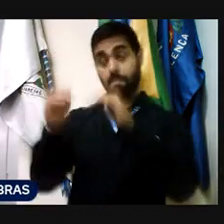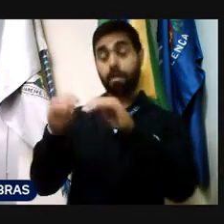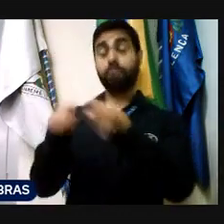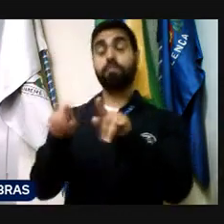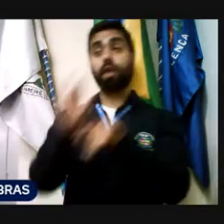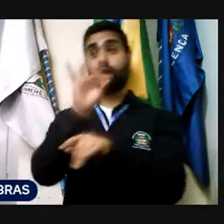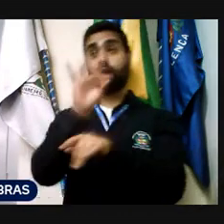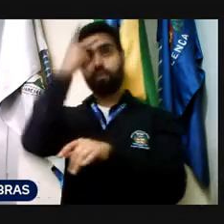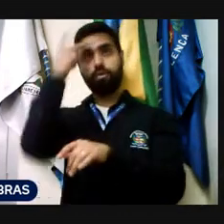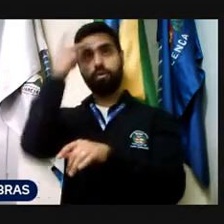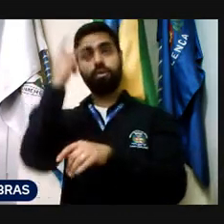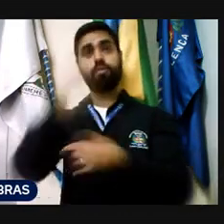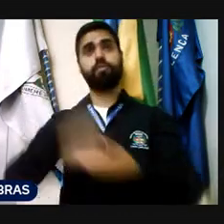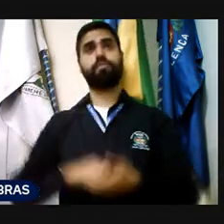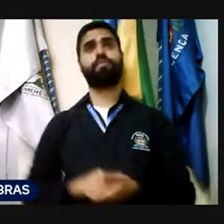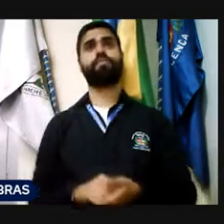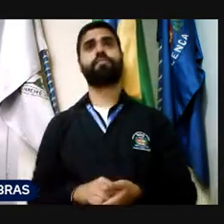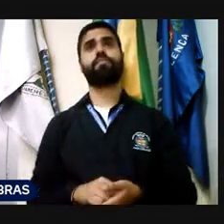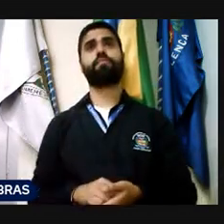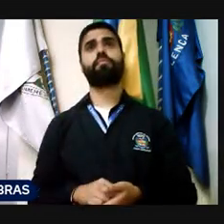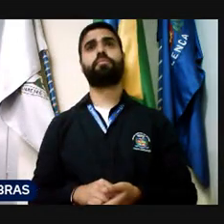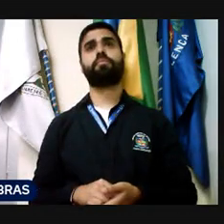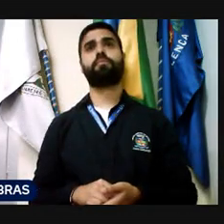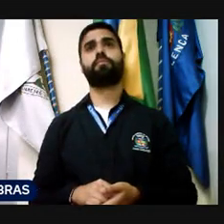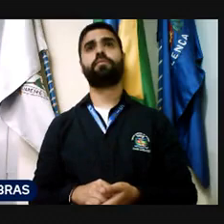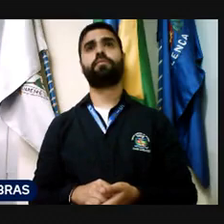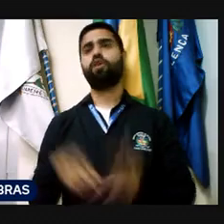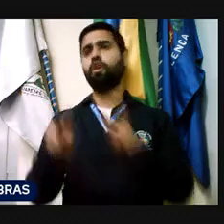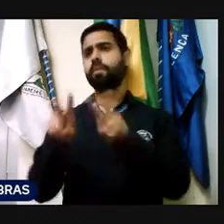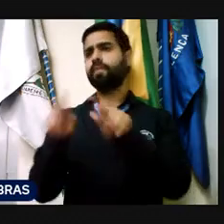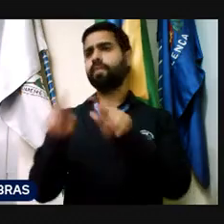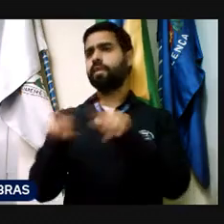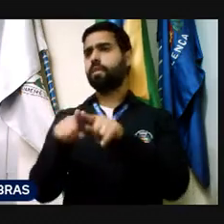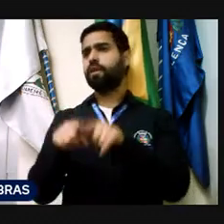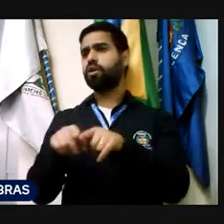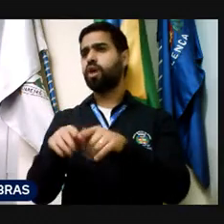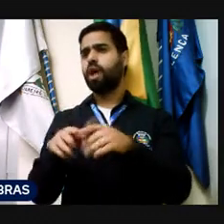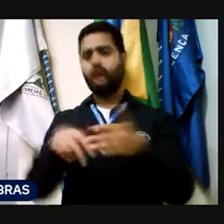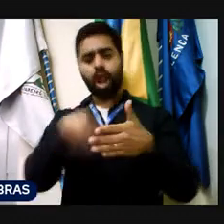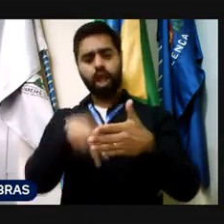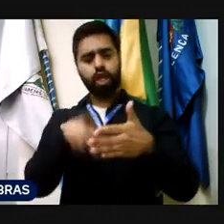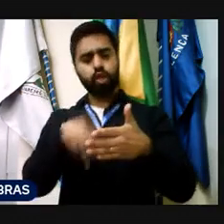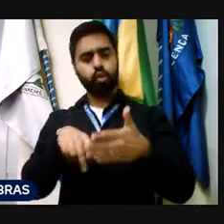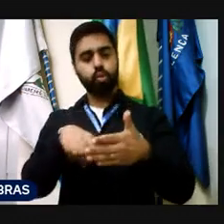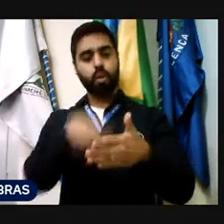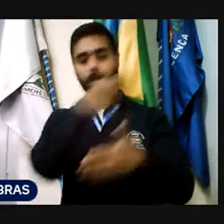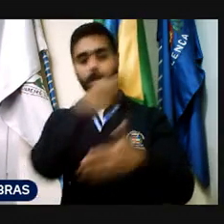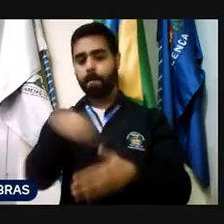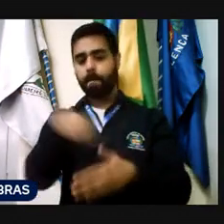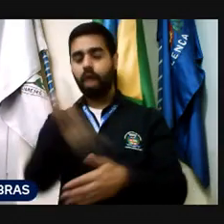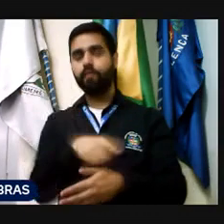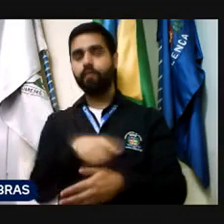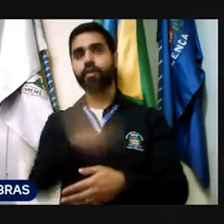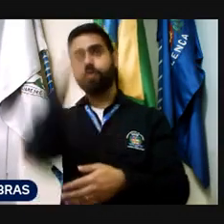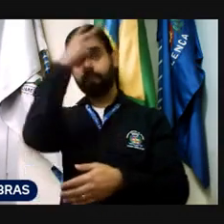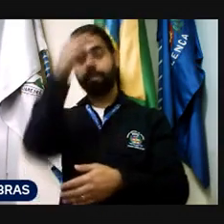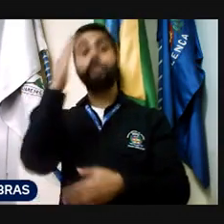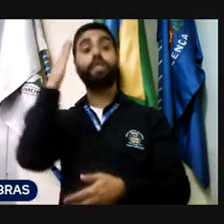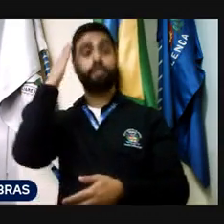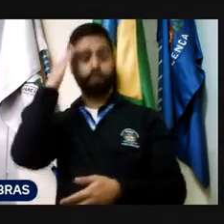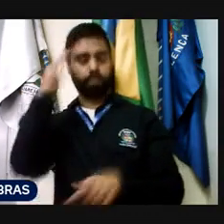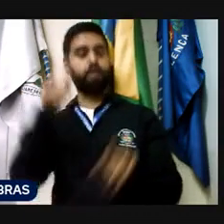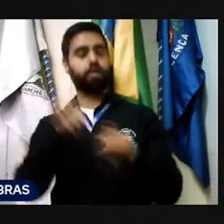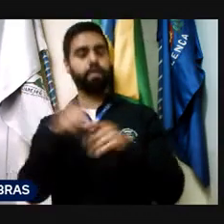falaram, e vi a leitura de todos os vetos do prefeito. Entendo a colocação